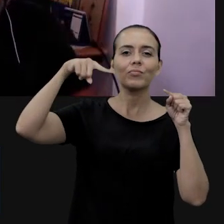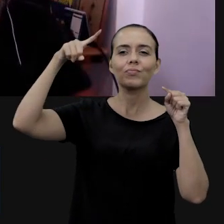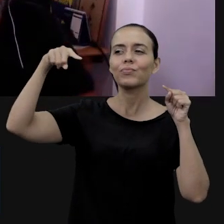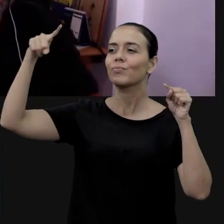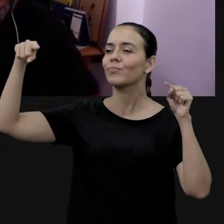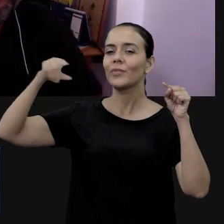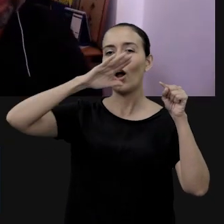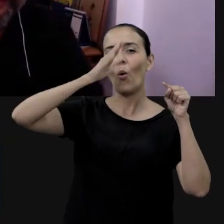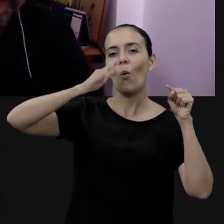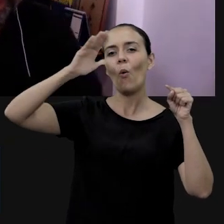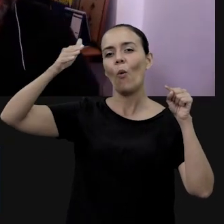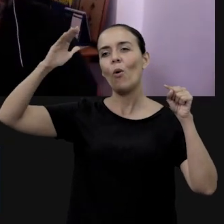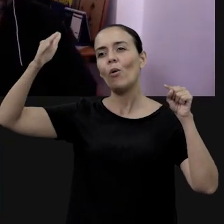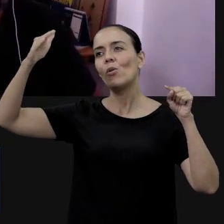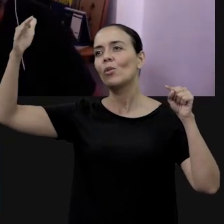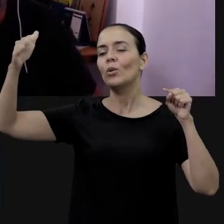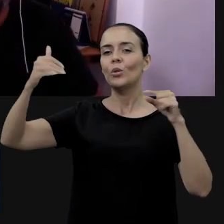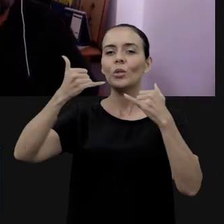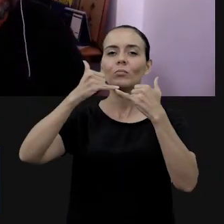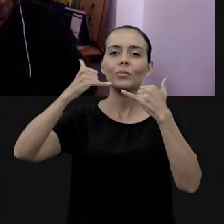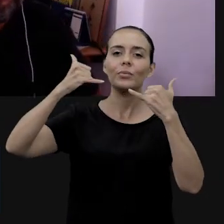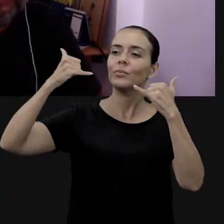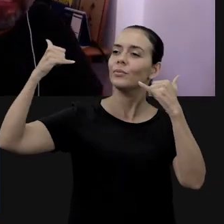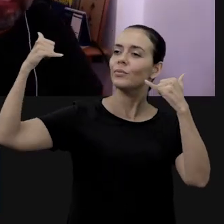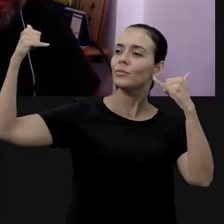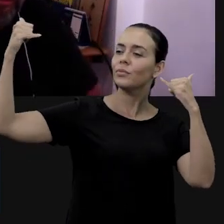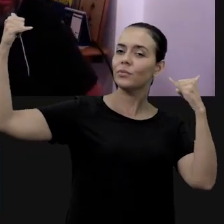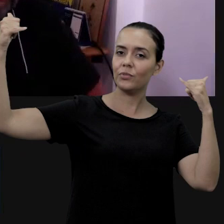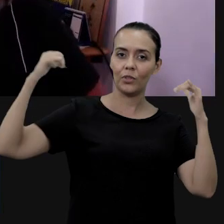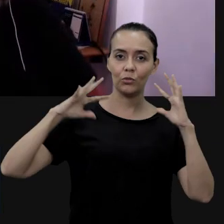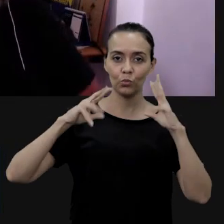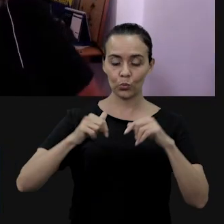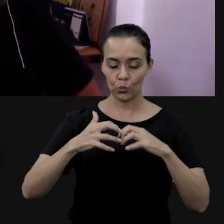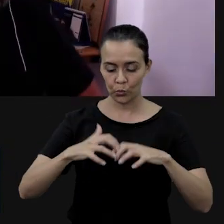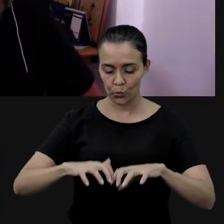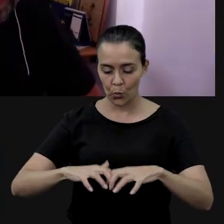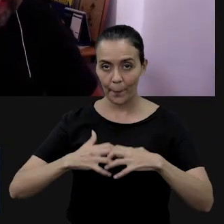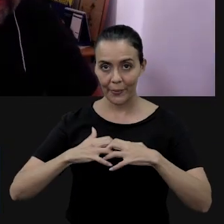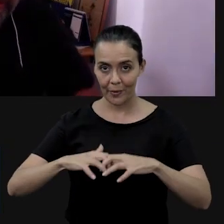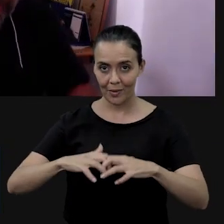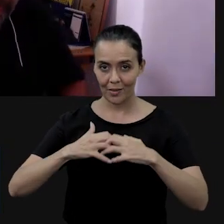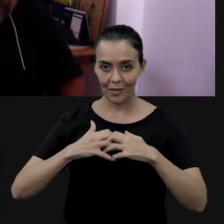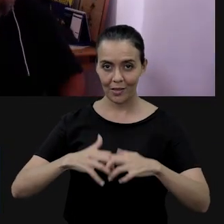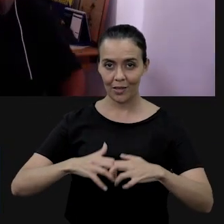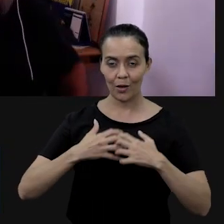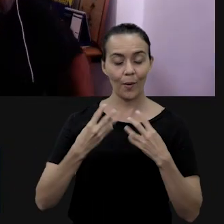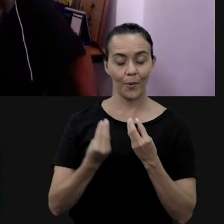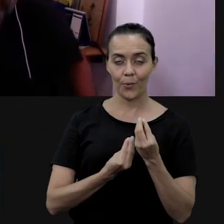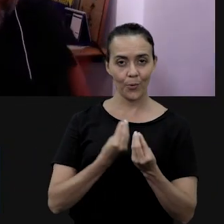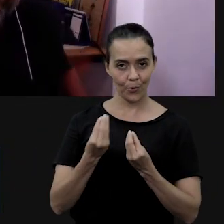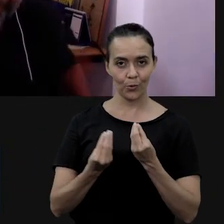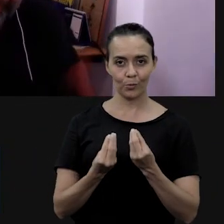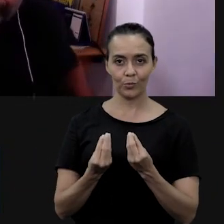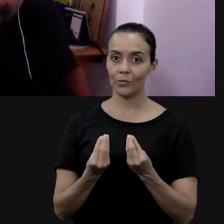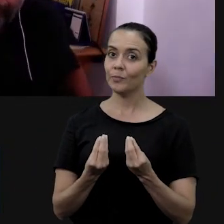do som e a questão eletrônica e dos aparelhos, né? Então,